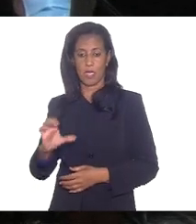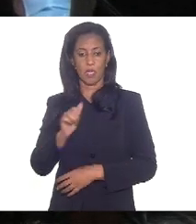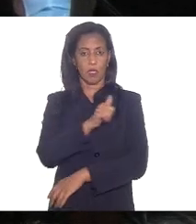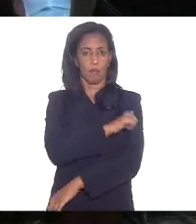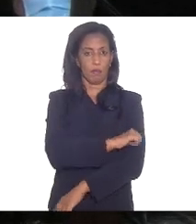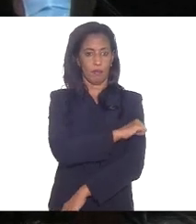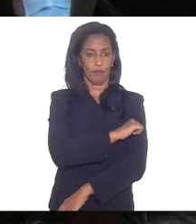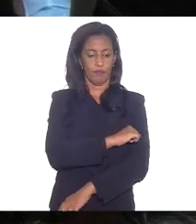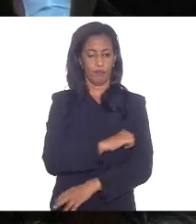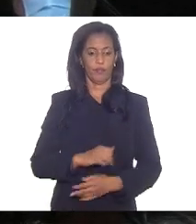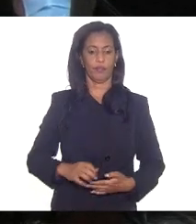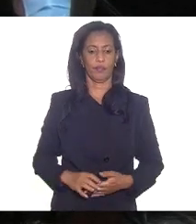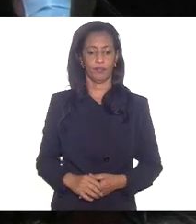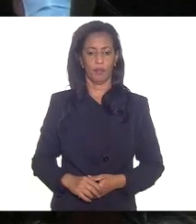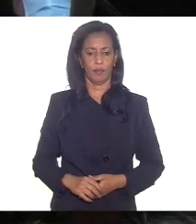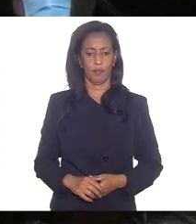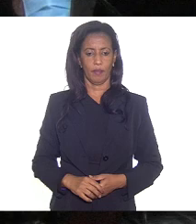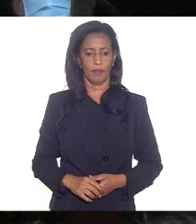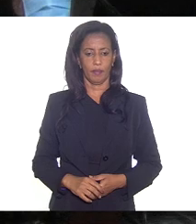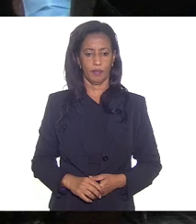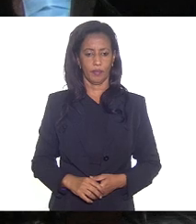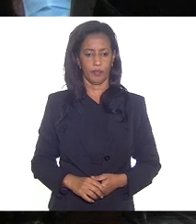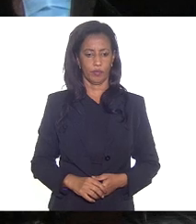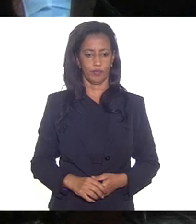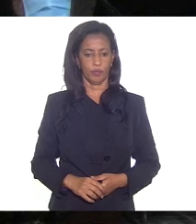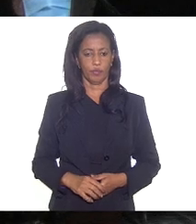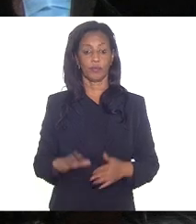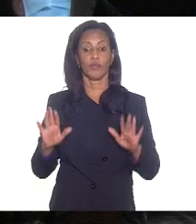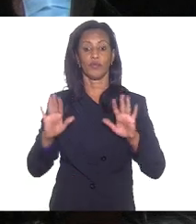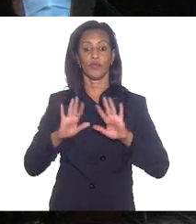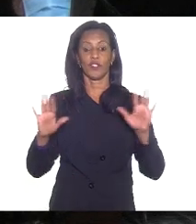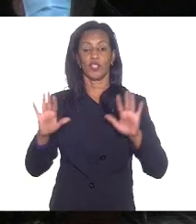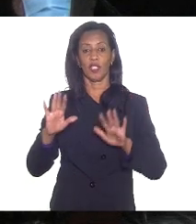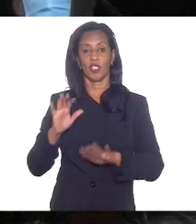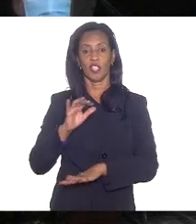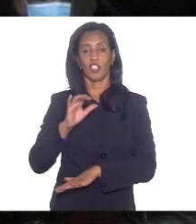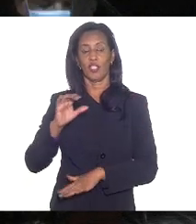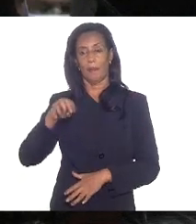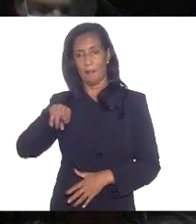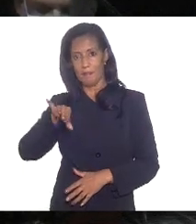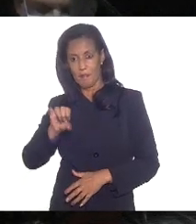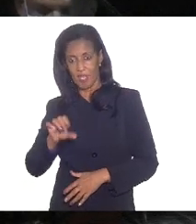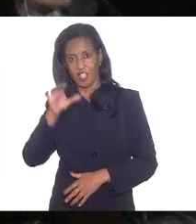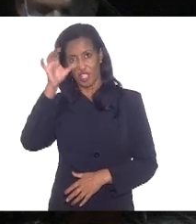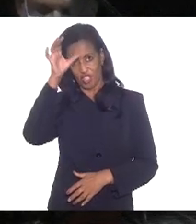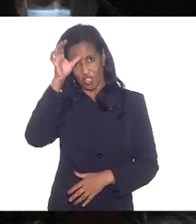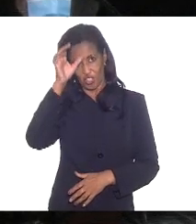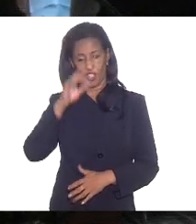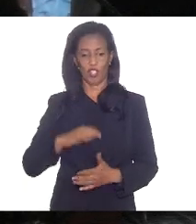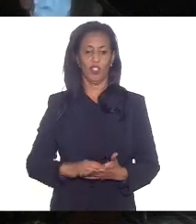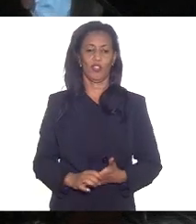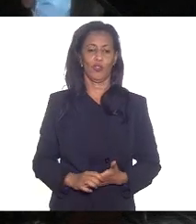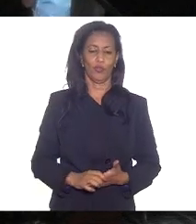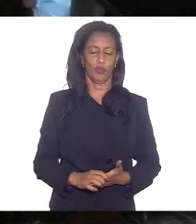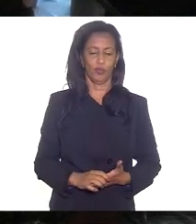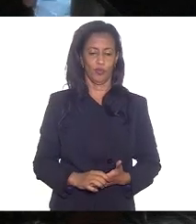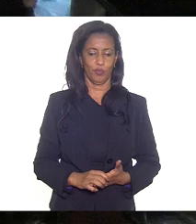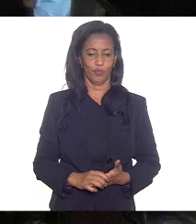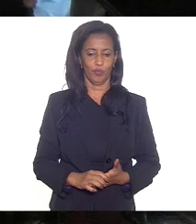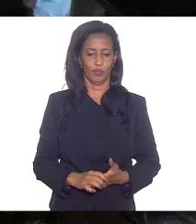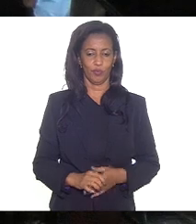Rejane. E Tia Ju. Perdão, é Tia Ju, Carlos Bink e Tia Ju, depois pela ordem, deputado